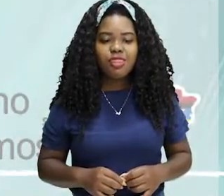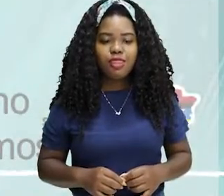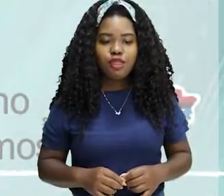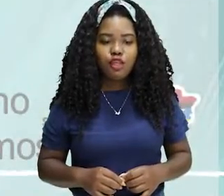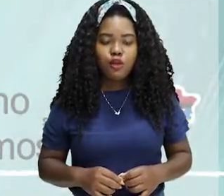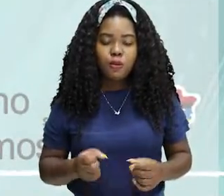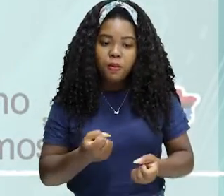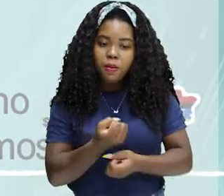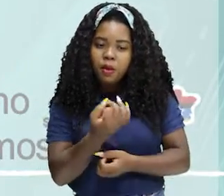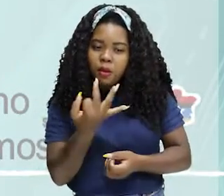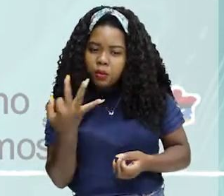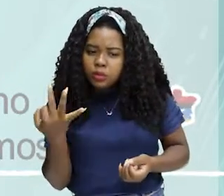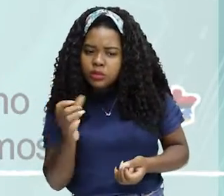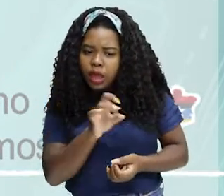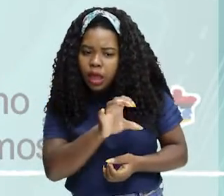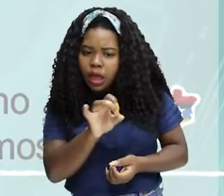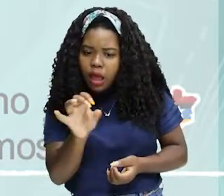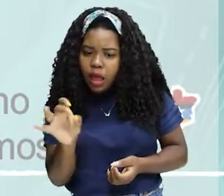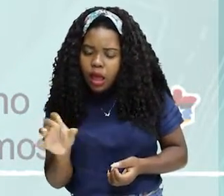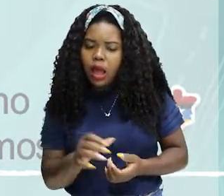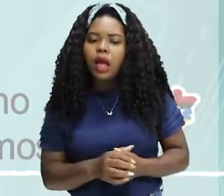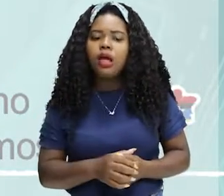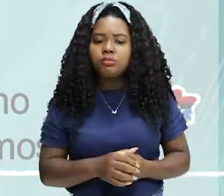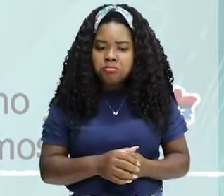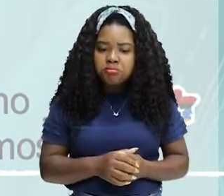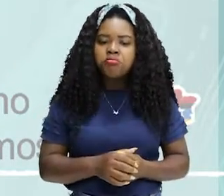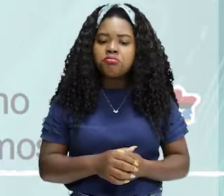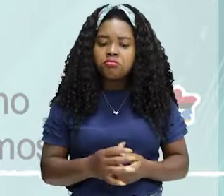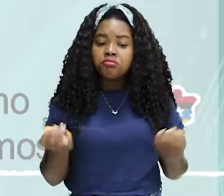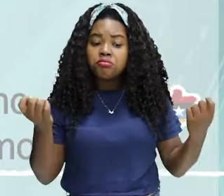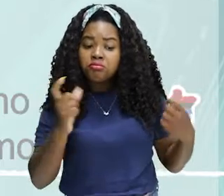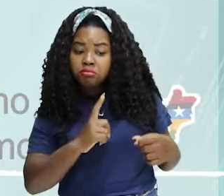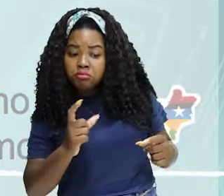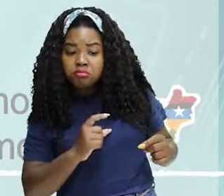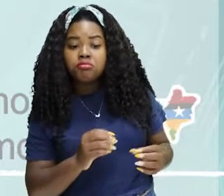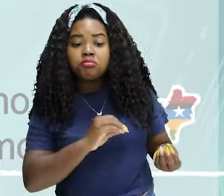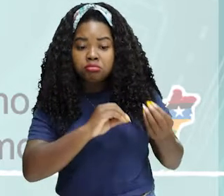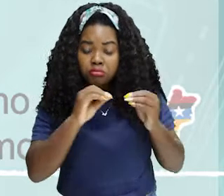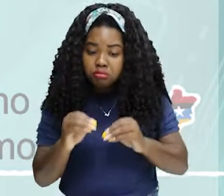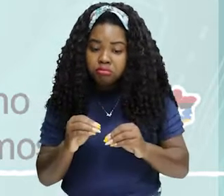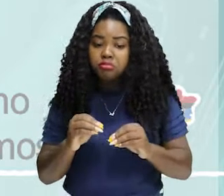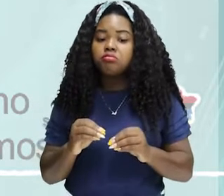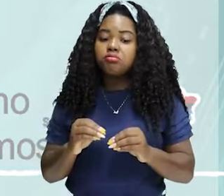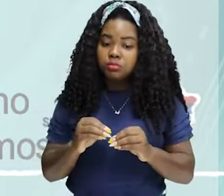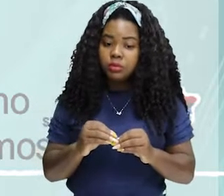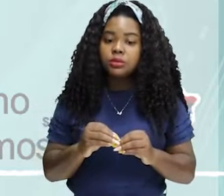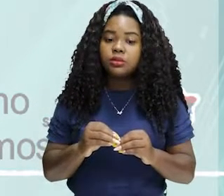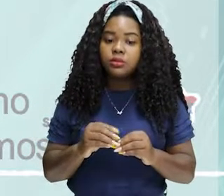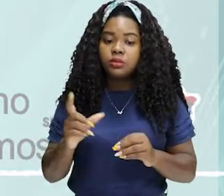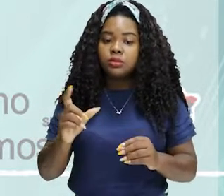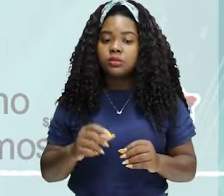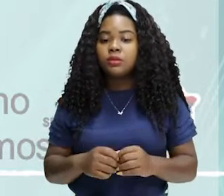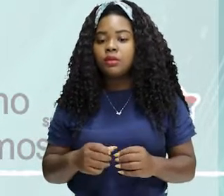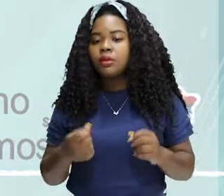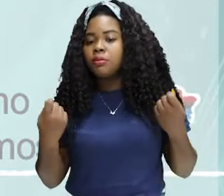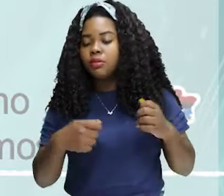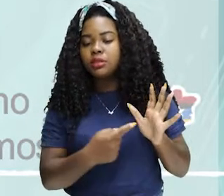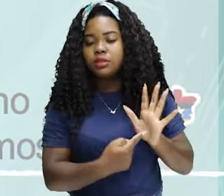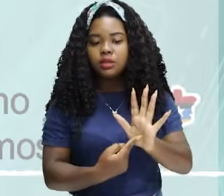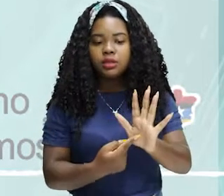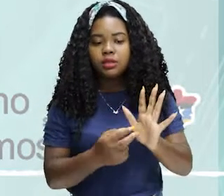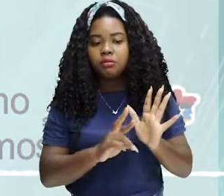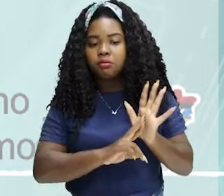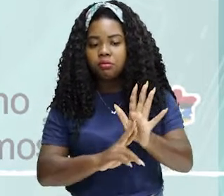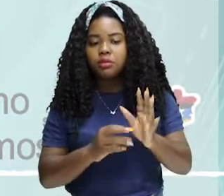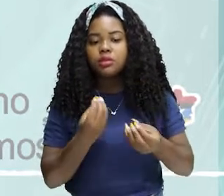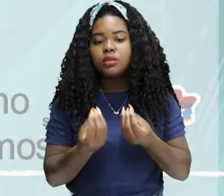A quantidade de cada substância que participa da reação é indicada por números escritos antes